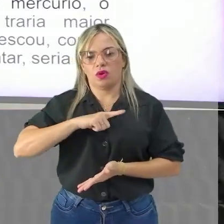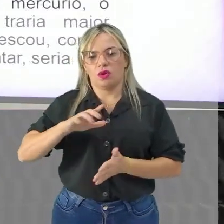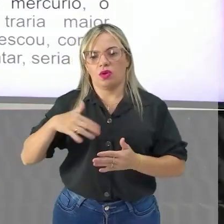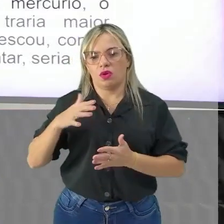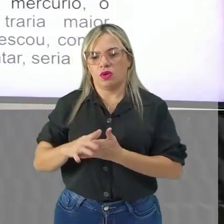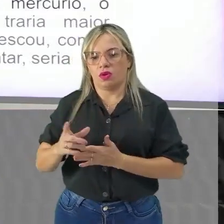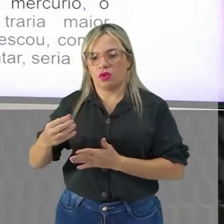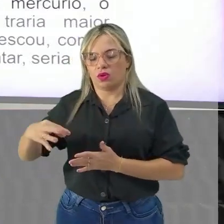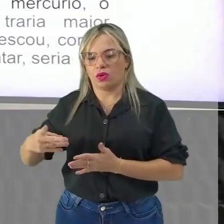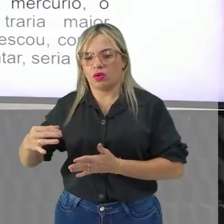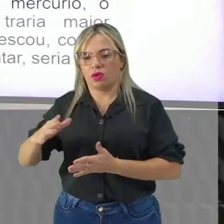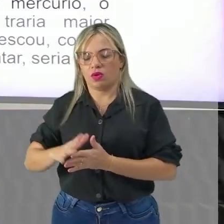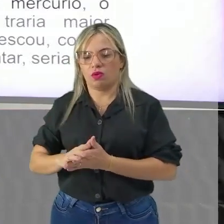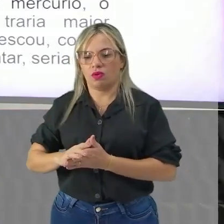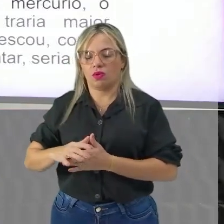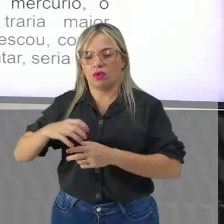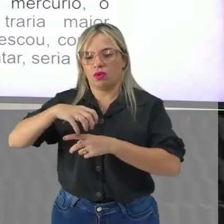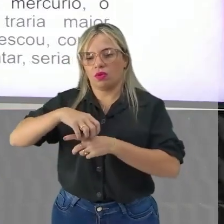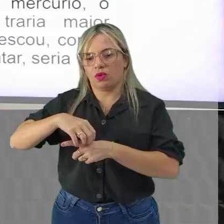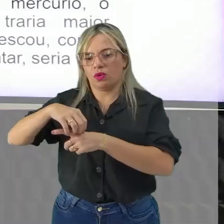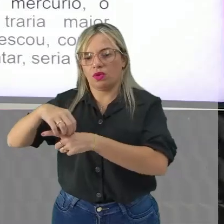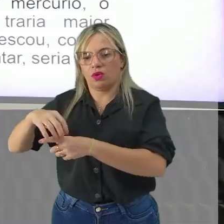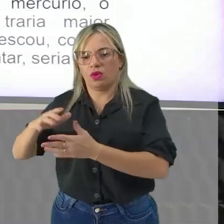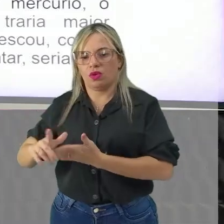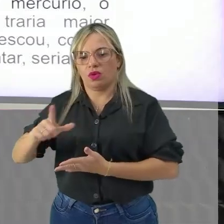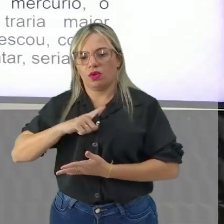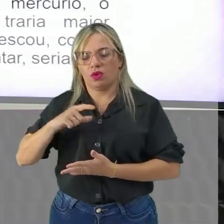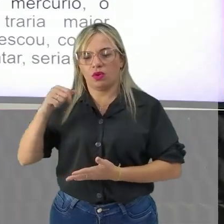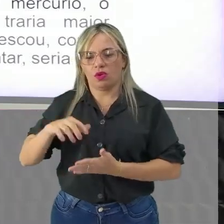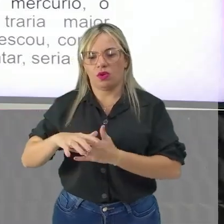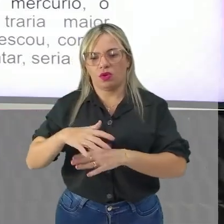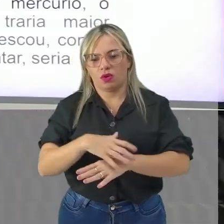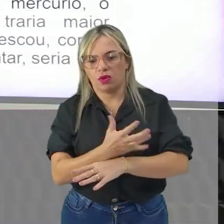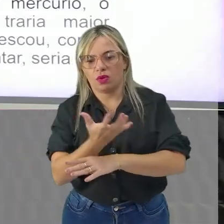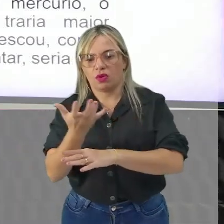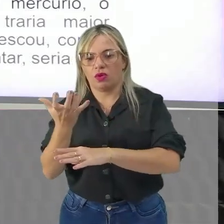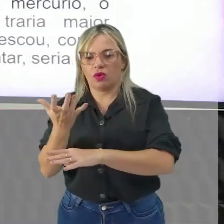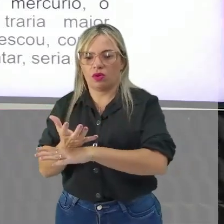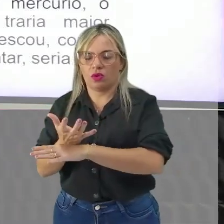do caramujo que ele comeu, que tinha acumulado da planta